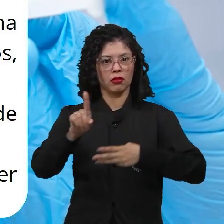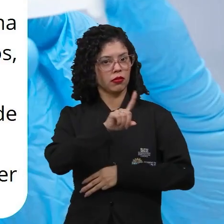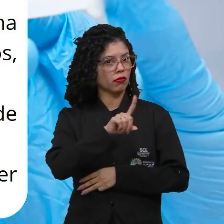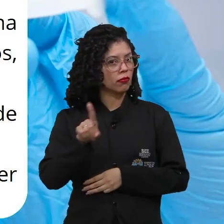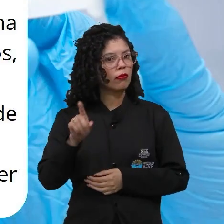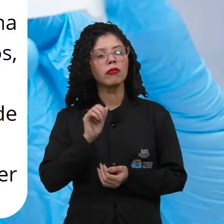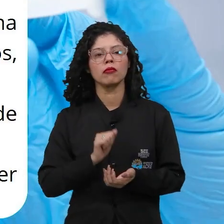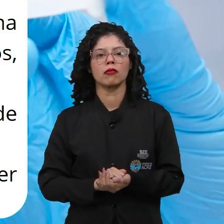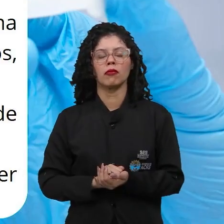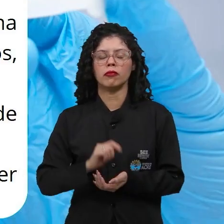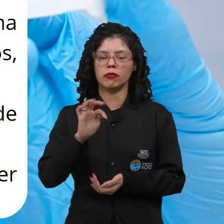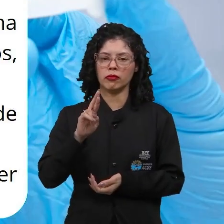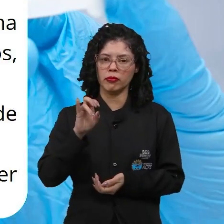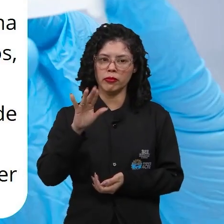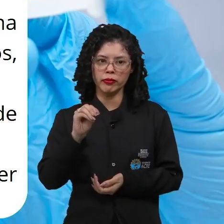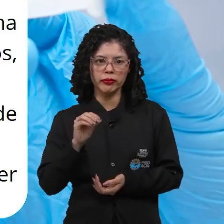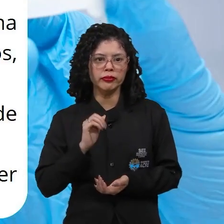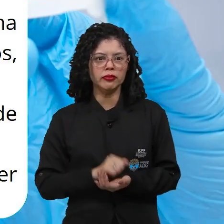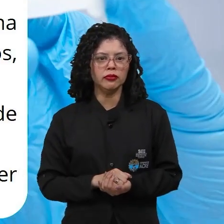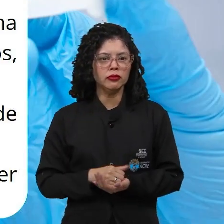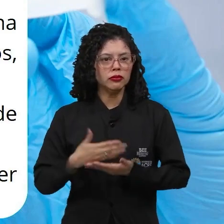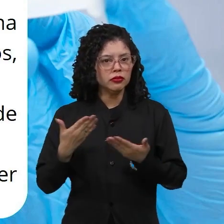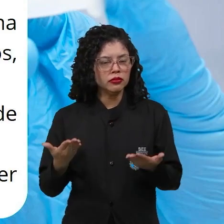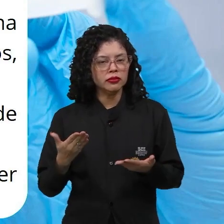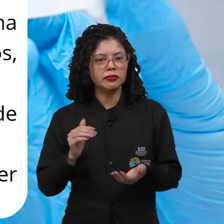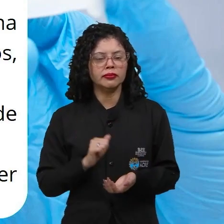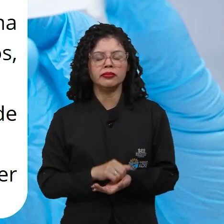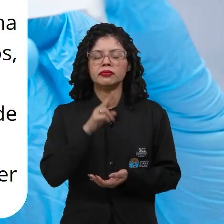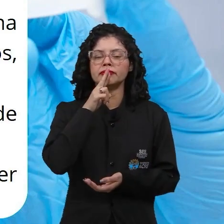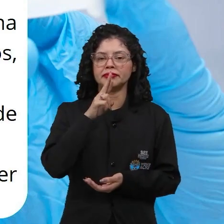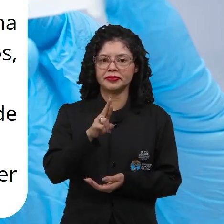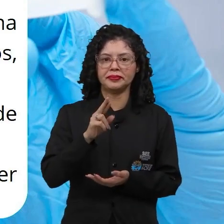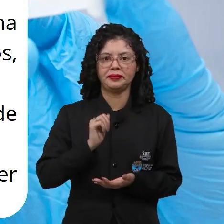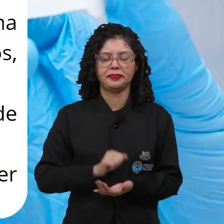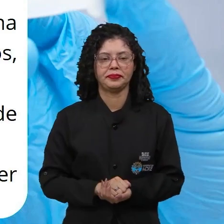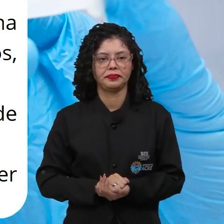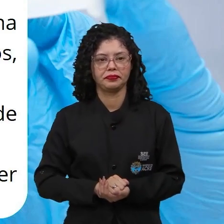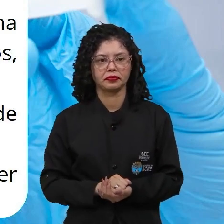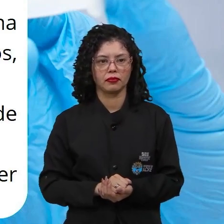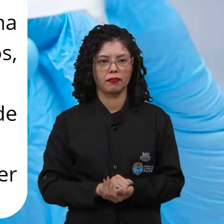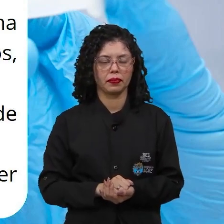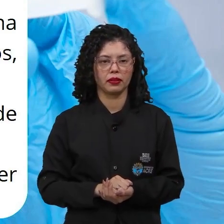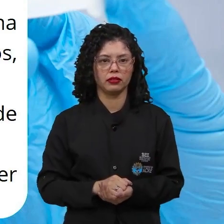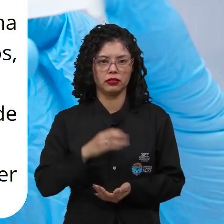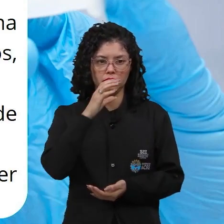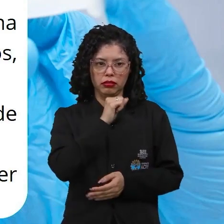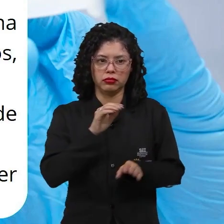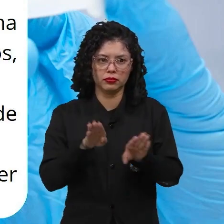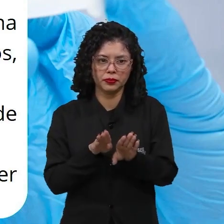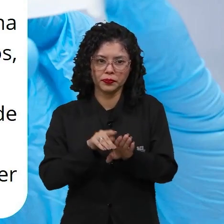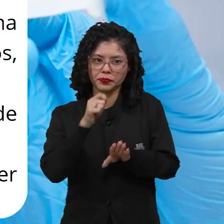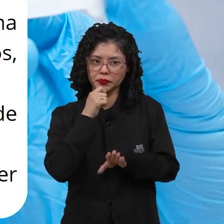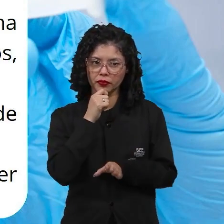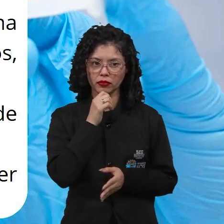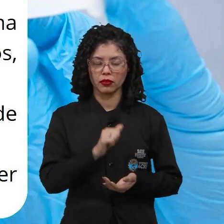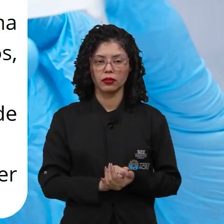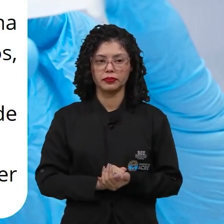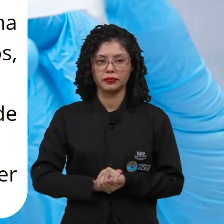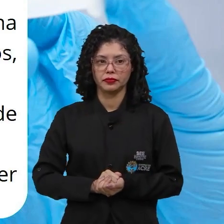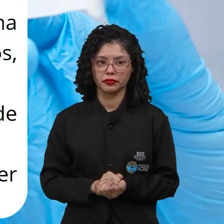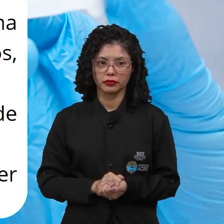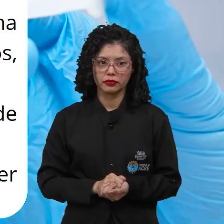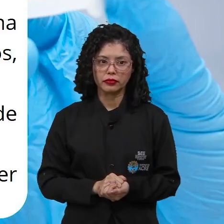não pelo anticorpo, né? Então, quando é uma resposta que é mediada ali pelo anticorpo, a gente chama